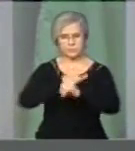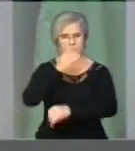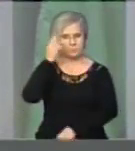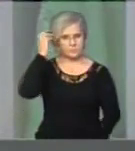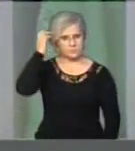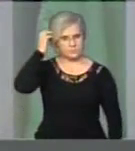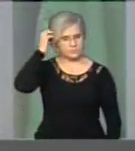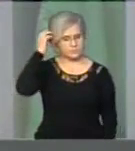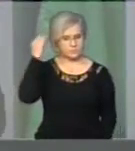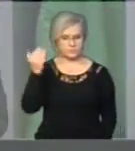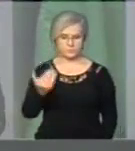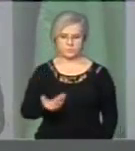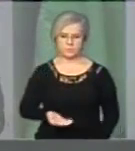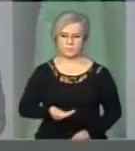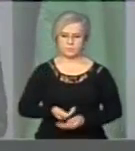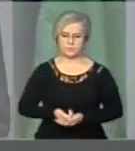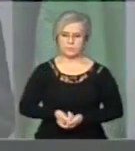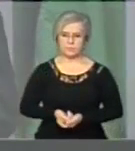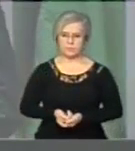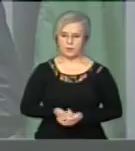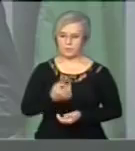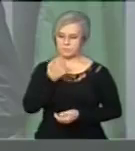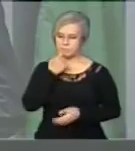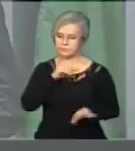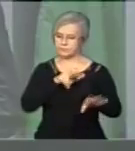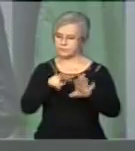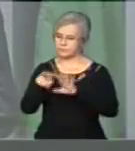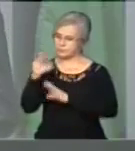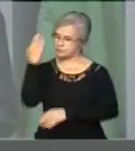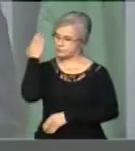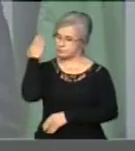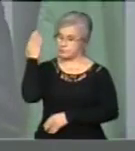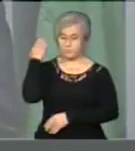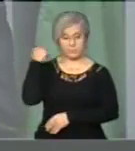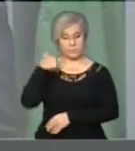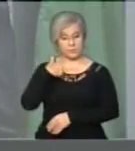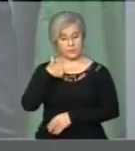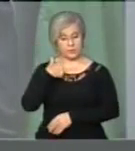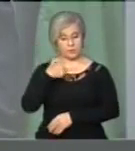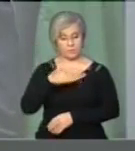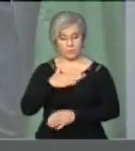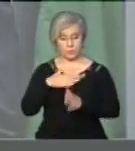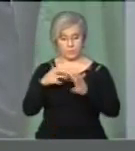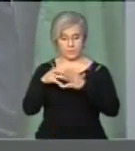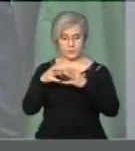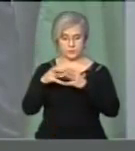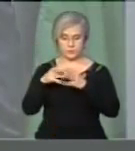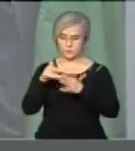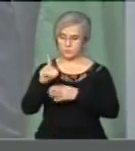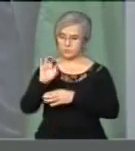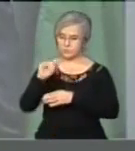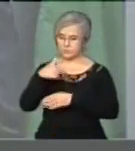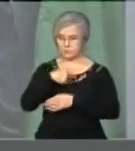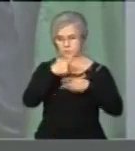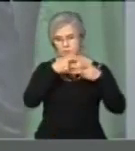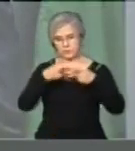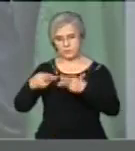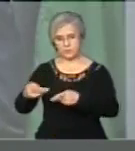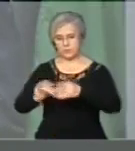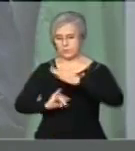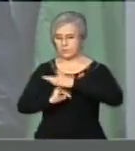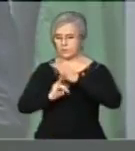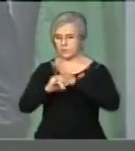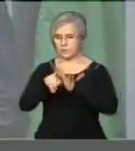comunicação da Câmara dos Deputados, há poucas semanas eu estive a convite do meu partido no INSPER, que é o Instituto de